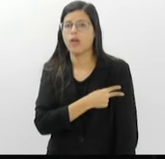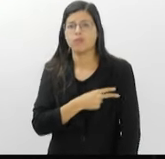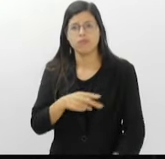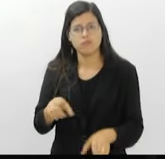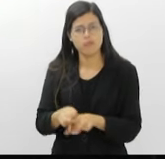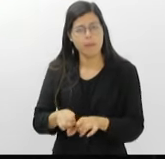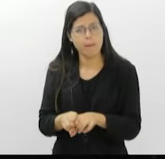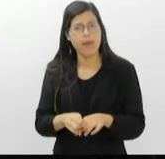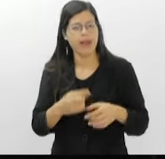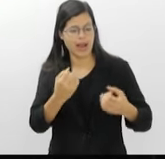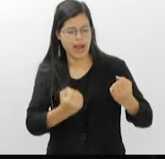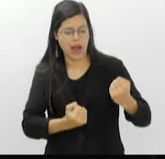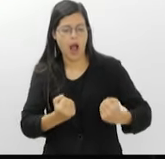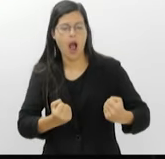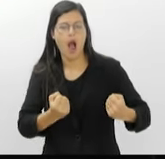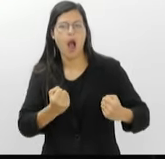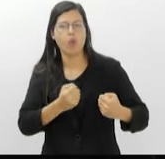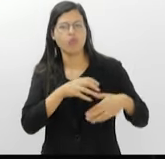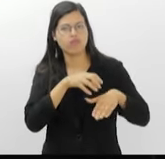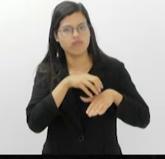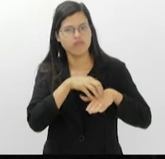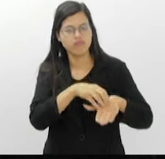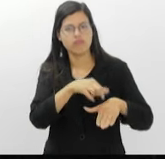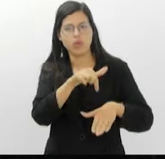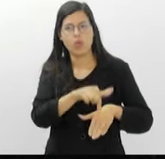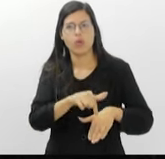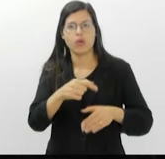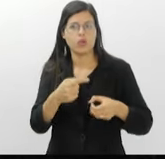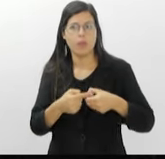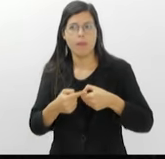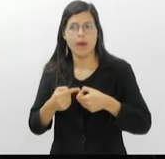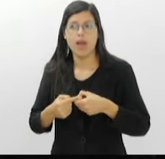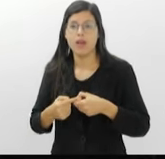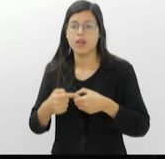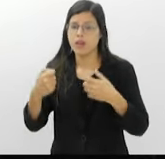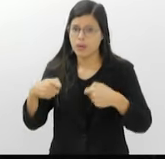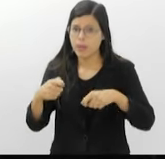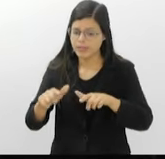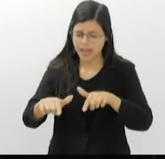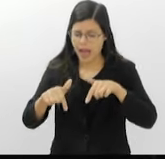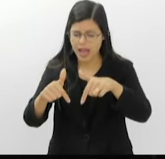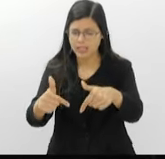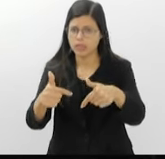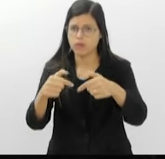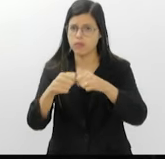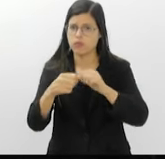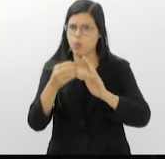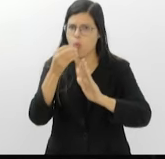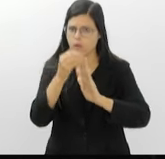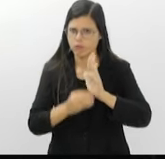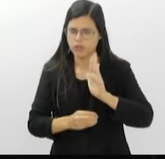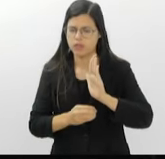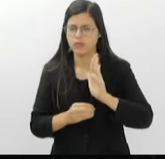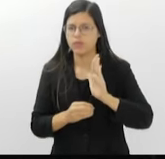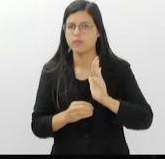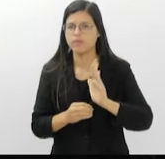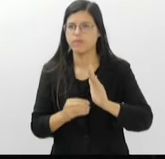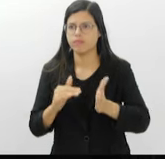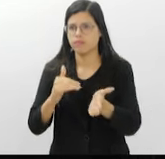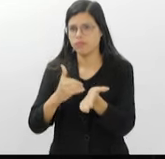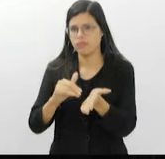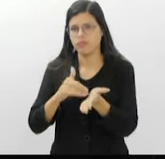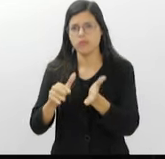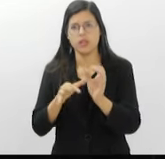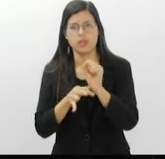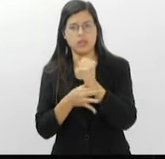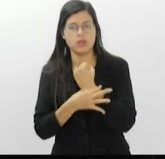Auschwitz, mas também que as viaturas do PROEIS abordem. Eu vou fazer um ofício para a Secretaria de